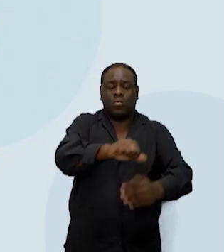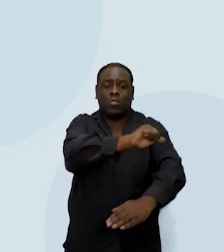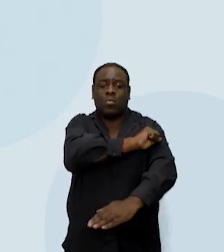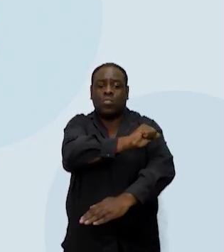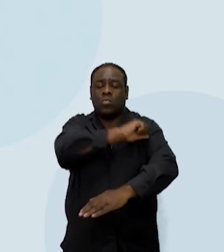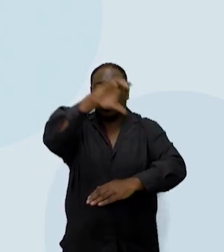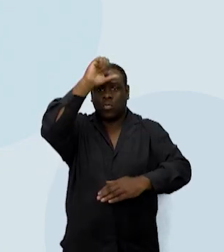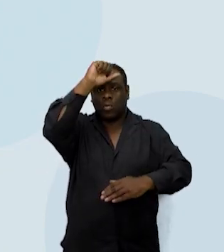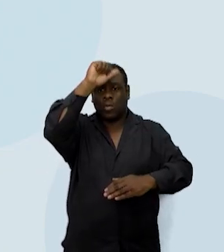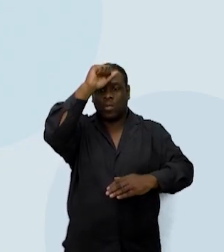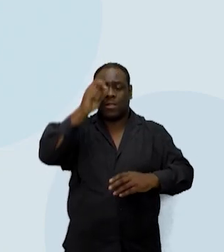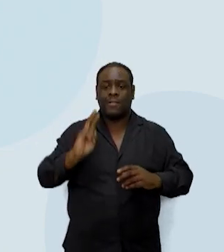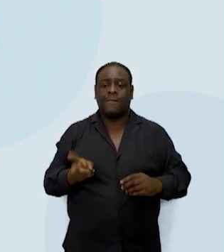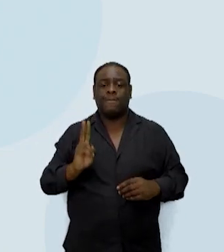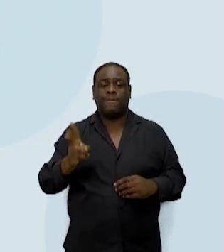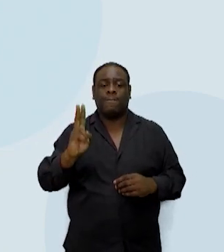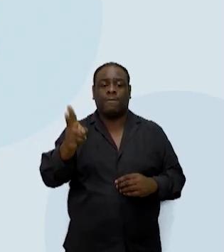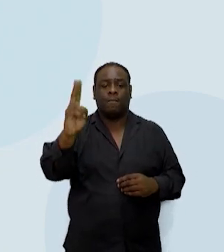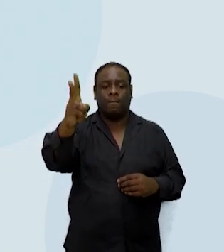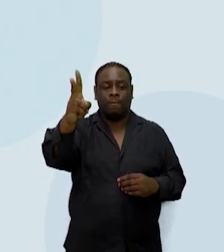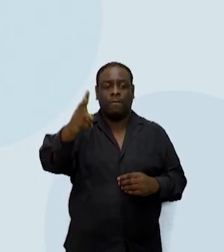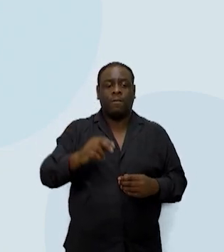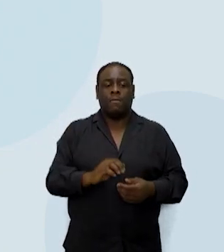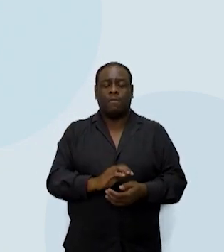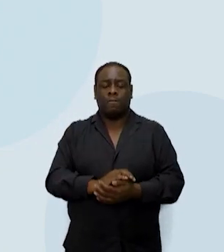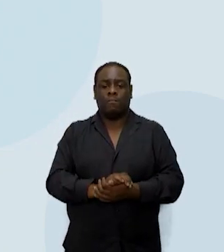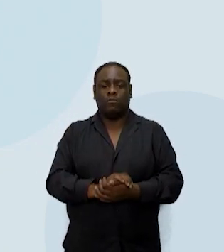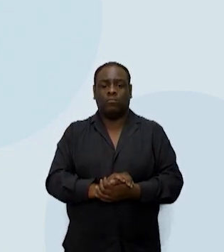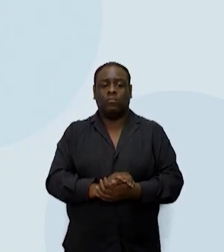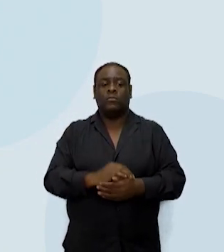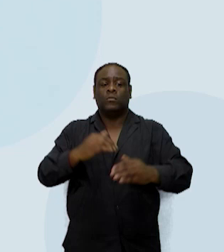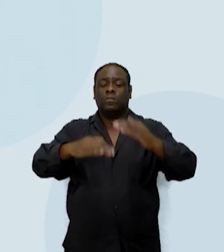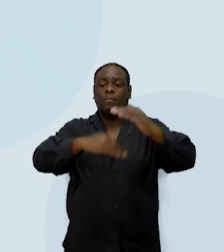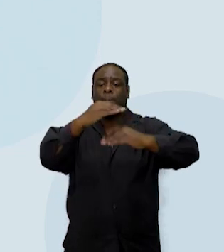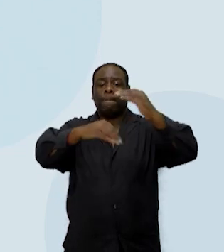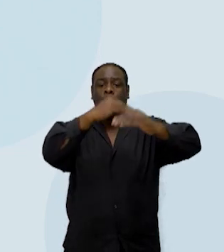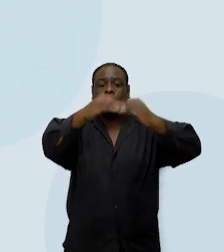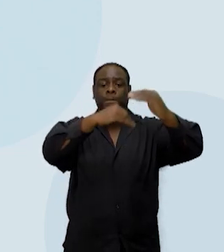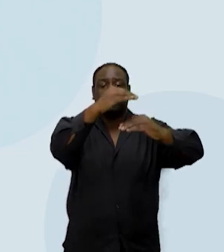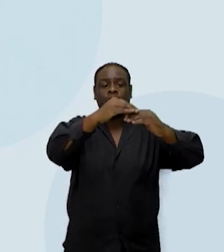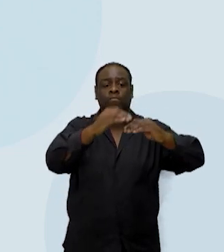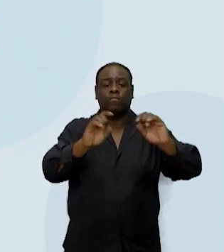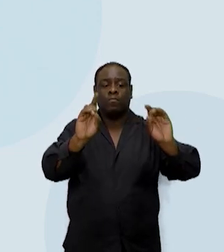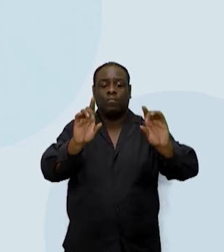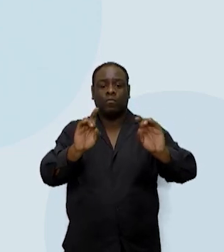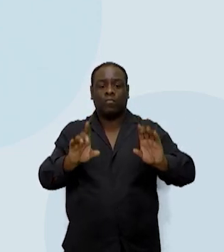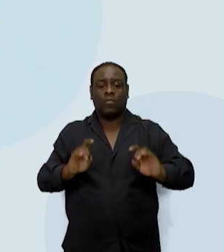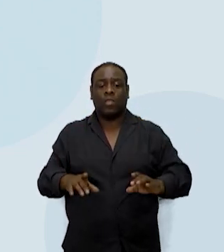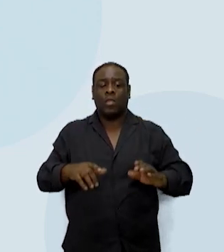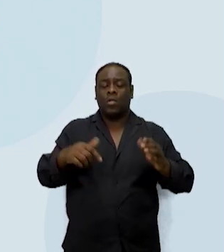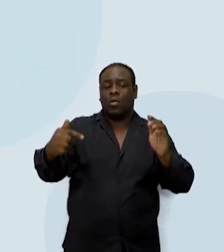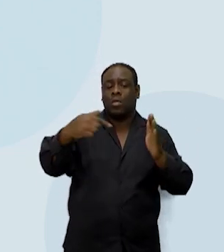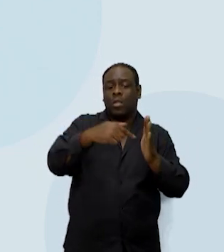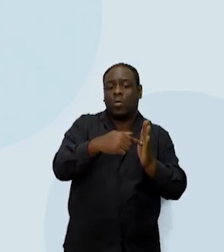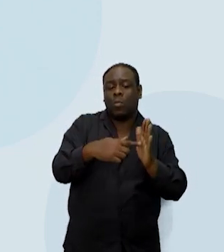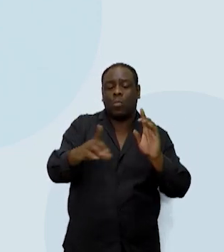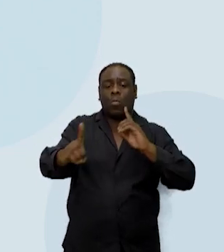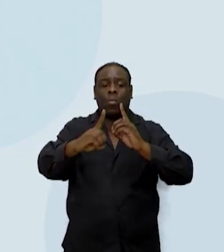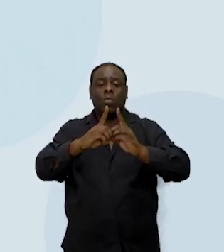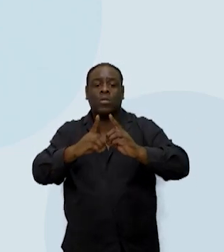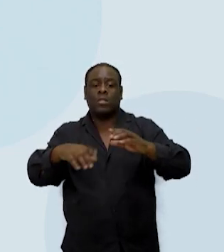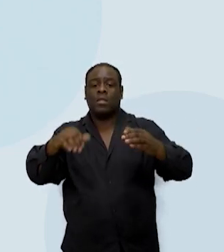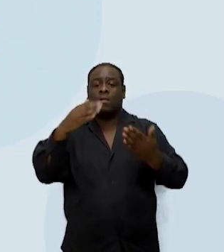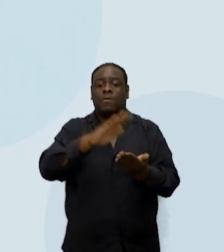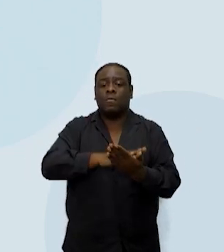né? Um material que a gente está usando aqui para colaborar com as aulas do EJA. A habilidade está aí. Localizar e interpretar informações em um texto para apresentar